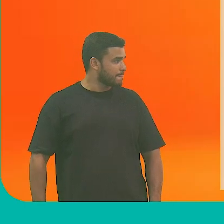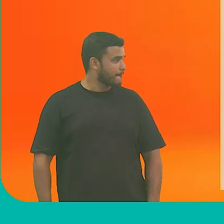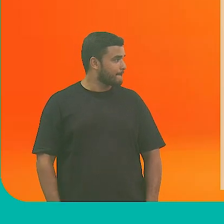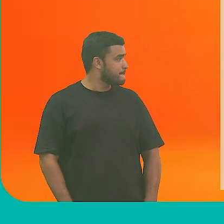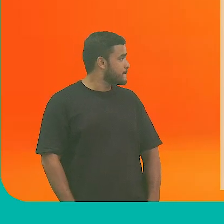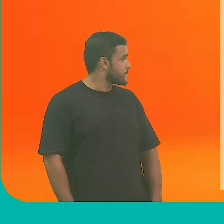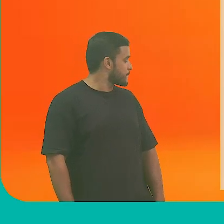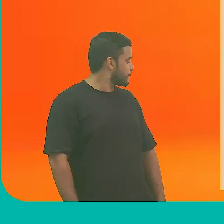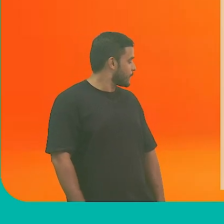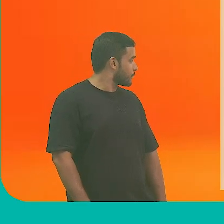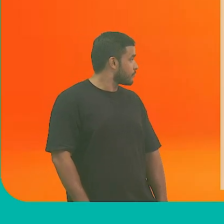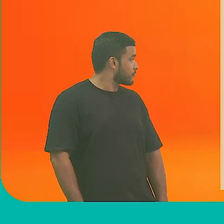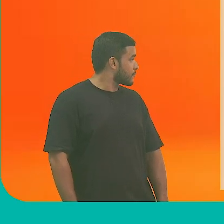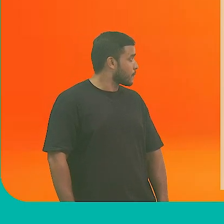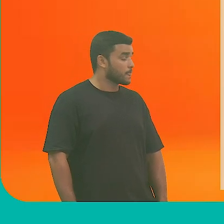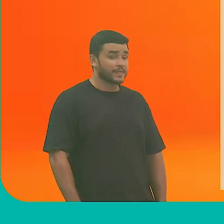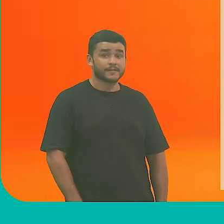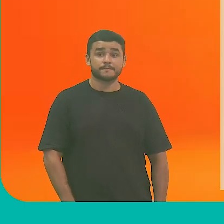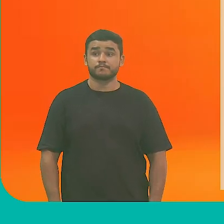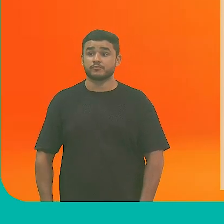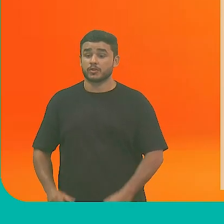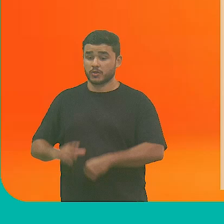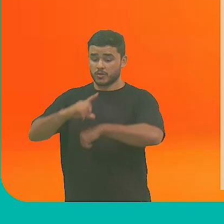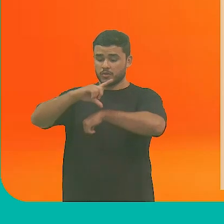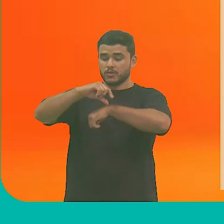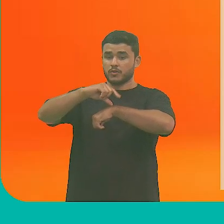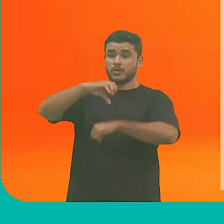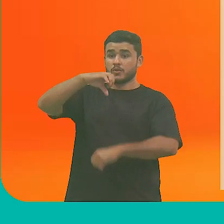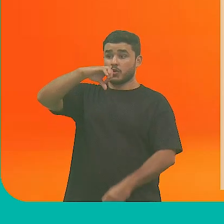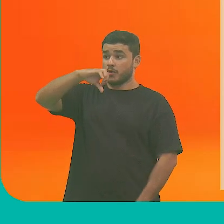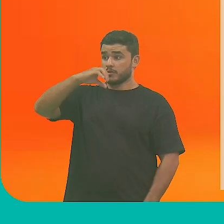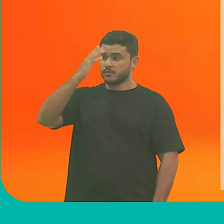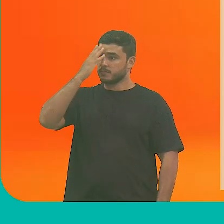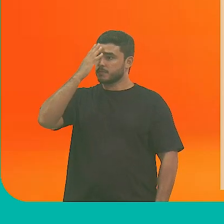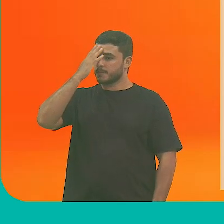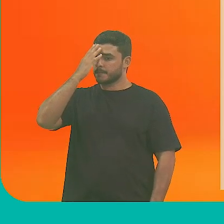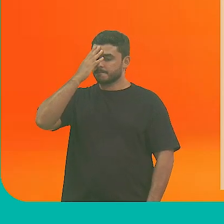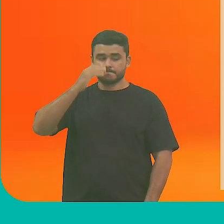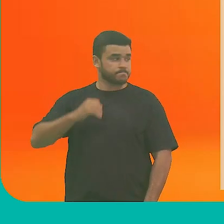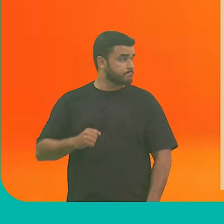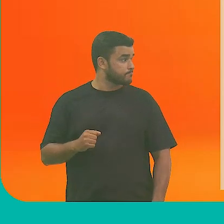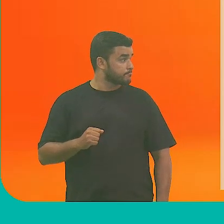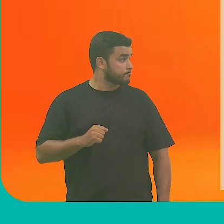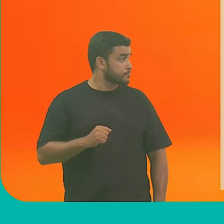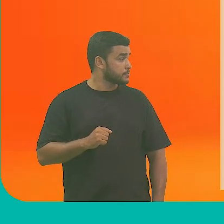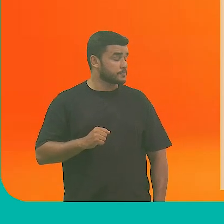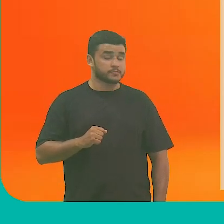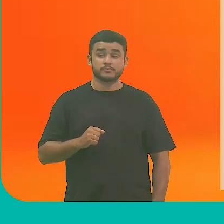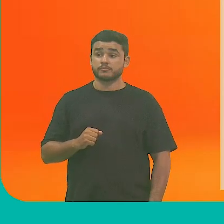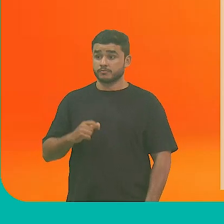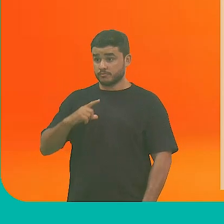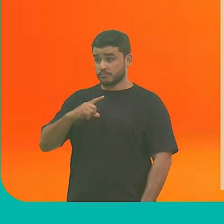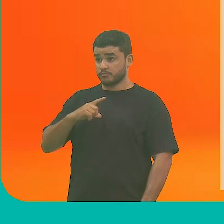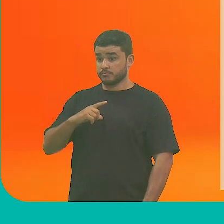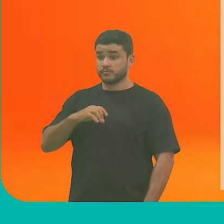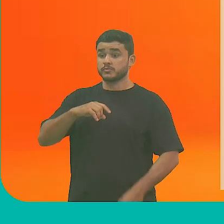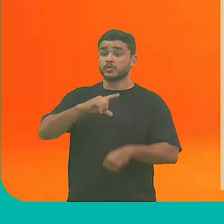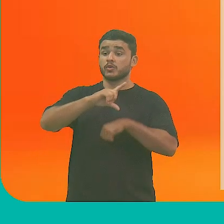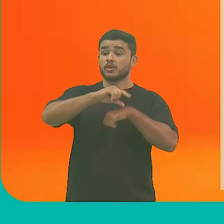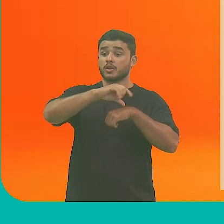Então, ó, às 9 horas, na criptomoeda A, ela varia